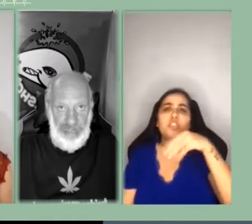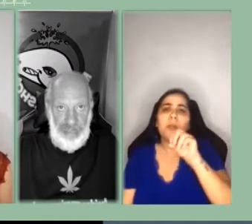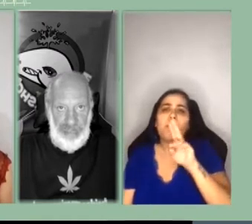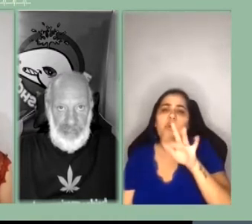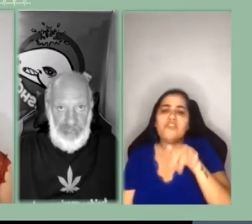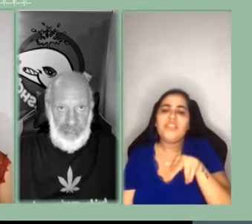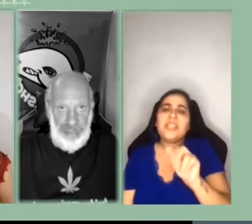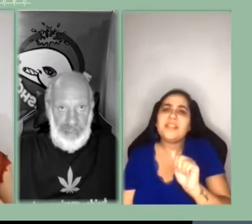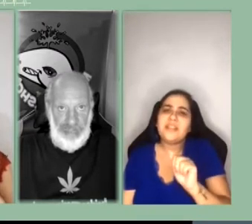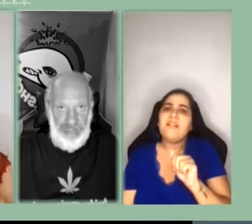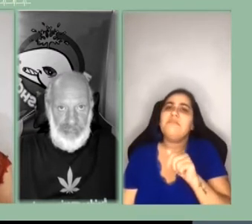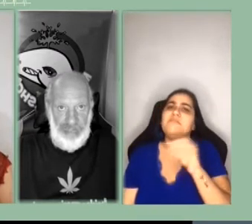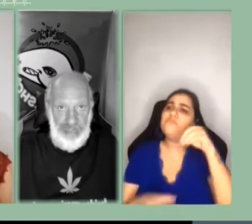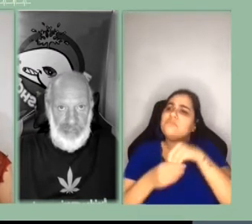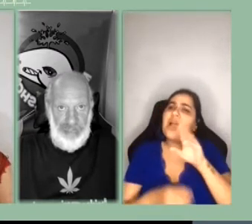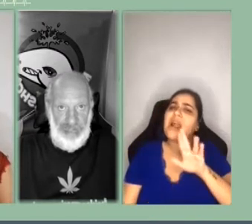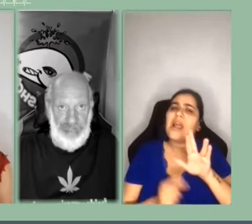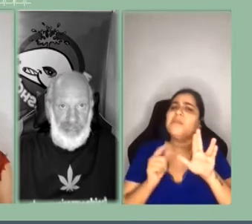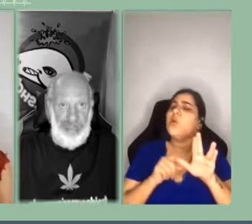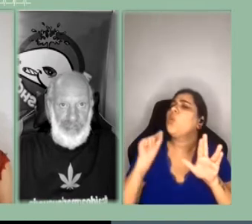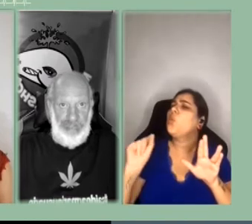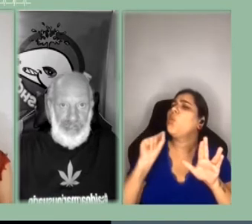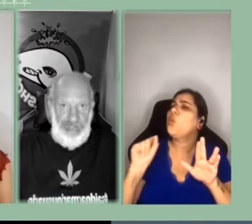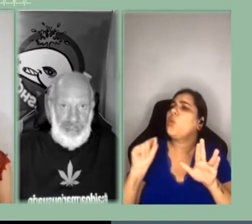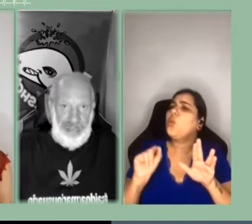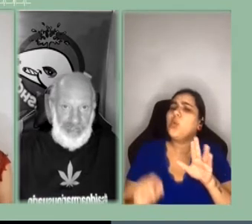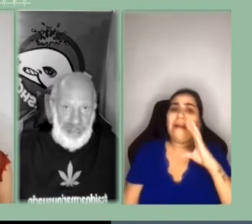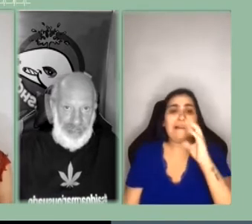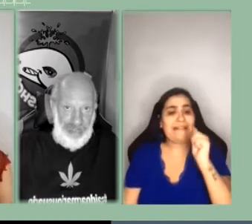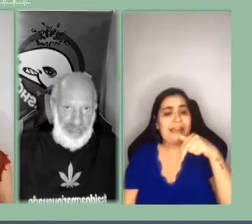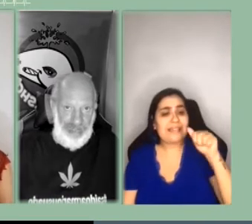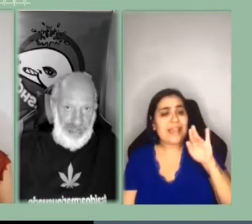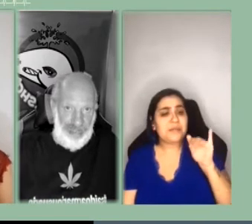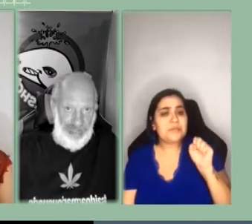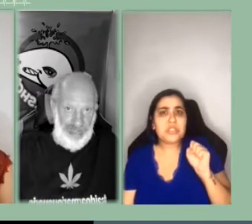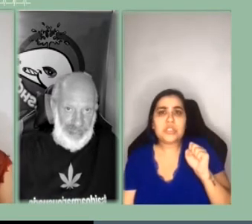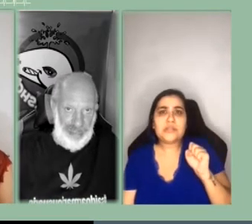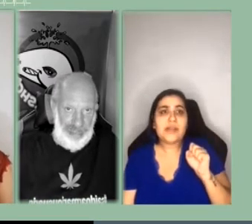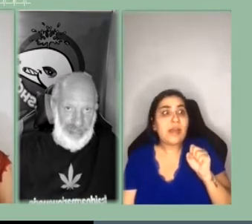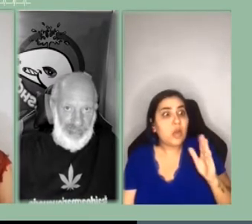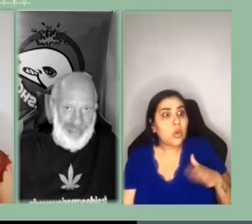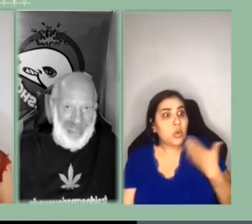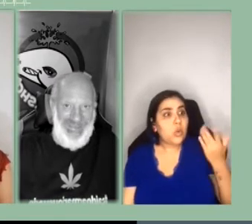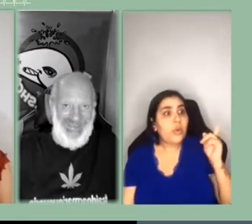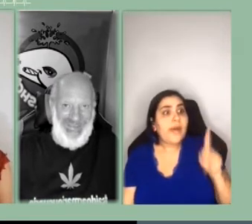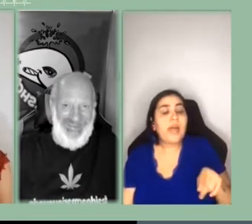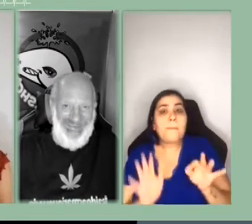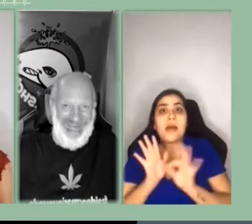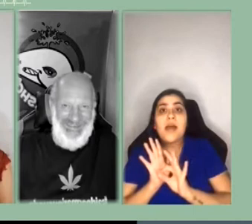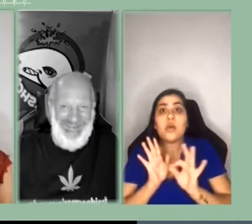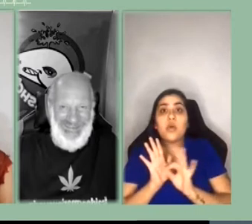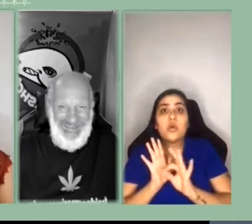O que é cannabis? Aí eu fui pesquisar o que era cannabis. Para minha surpresa, era maconha, né? E eu fiquei